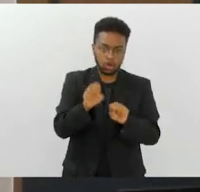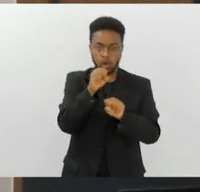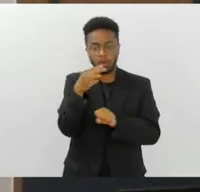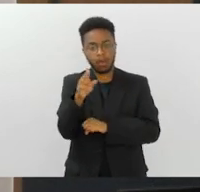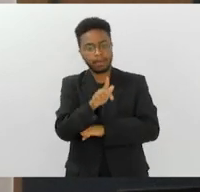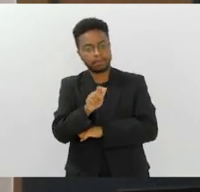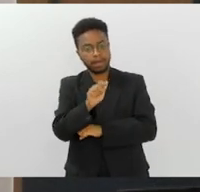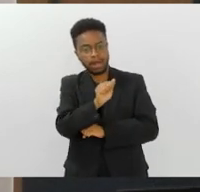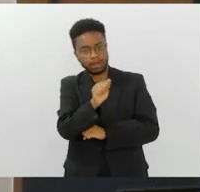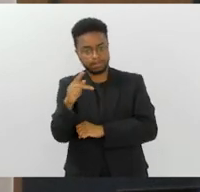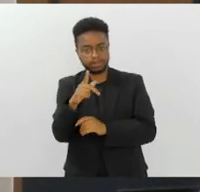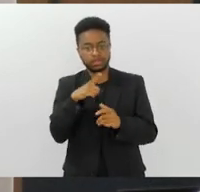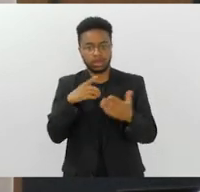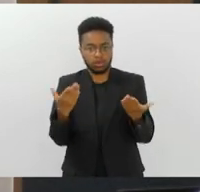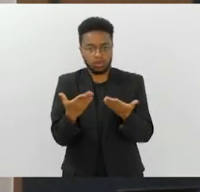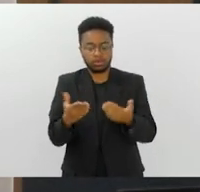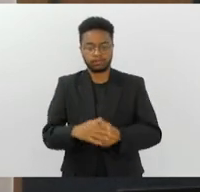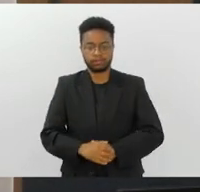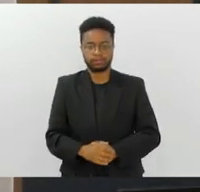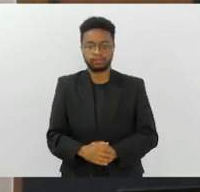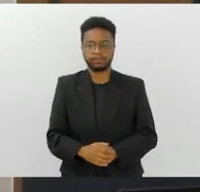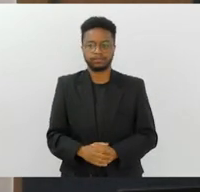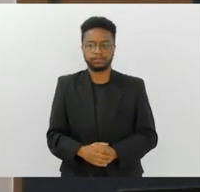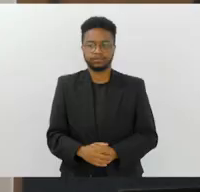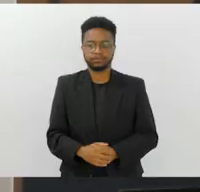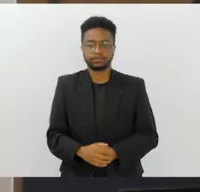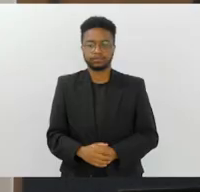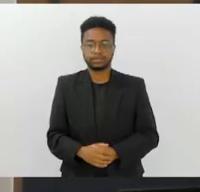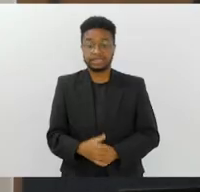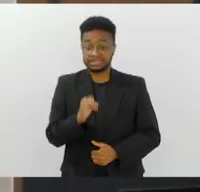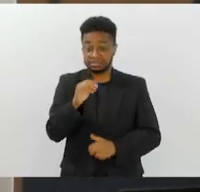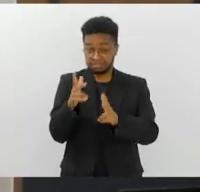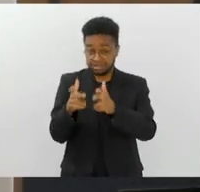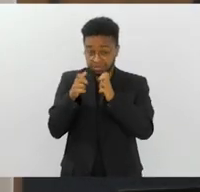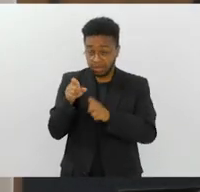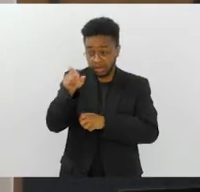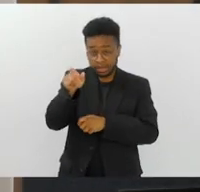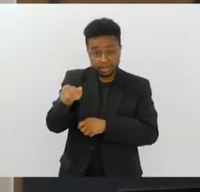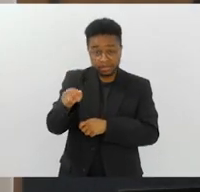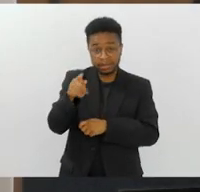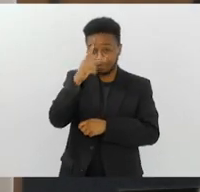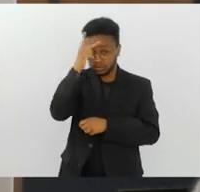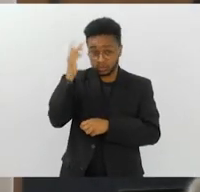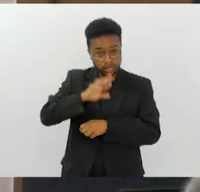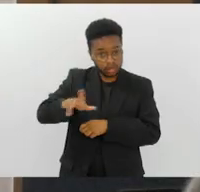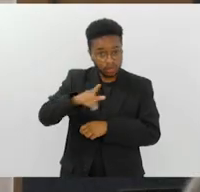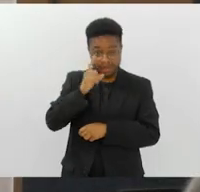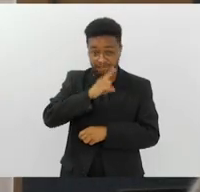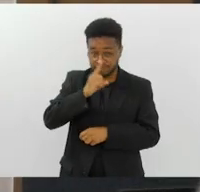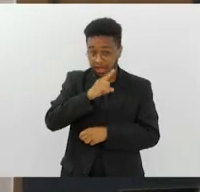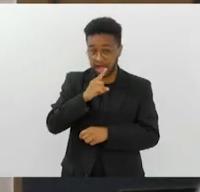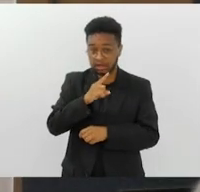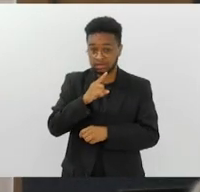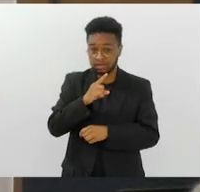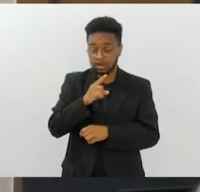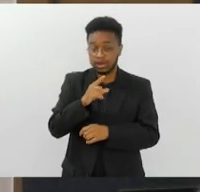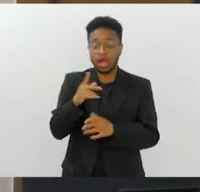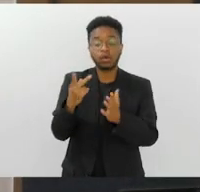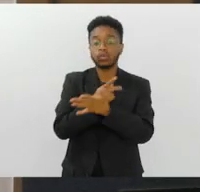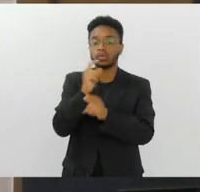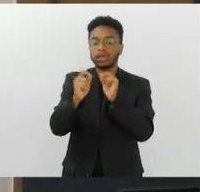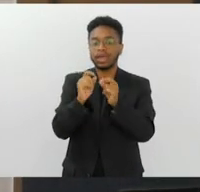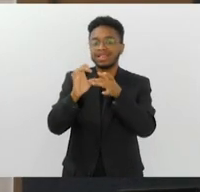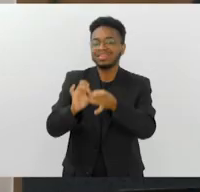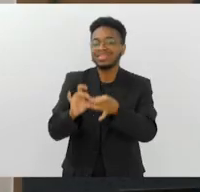nós temos capacidade para isso verificando que não é a pessoa ou seja um falso positivo o que é feito